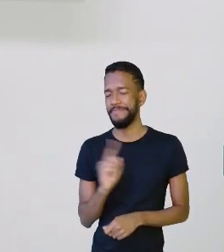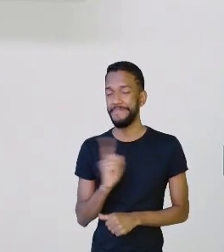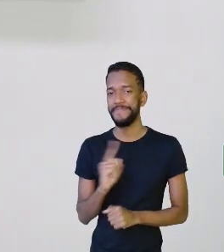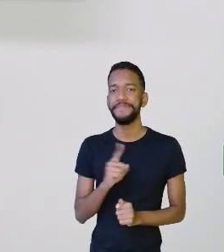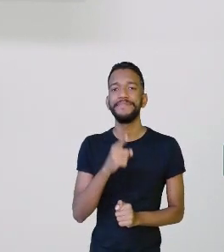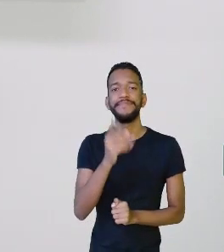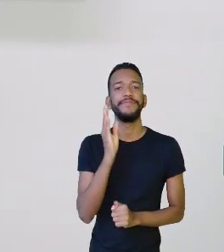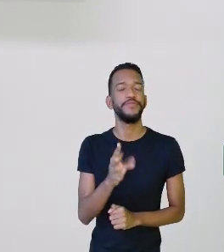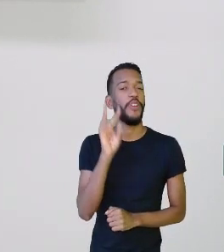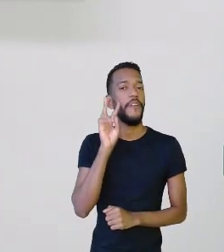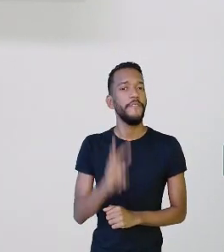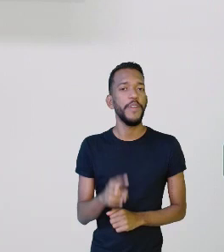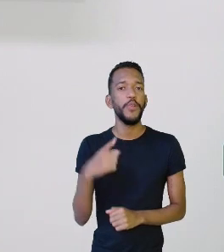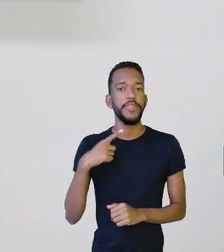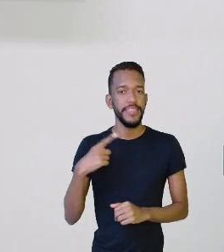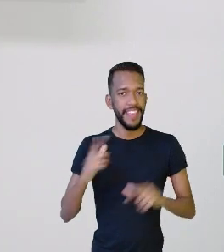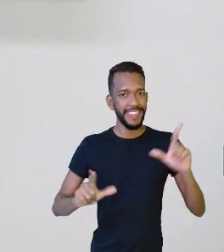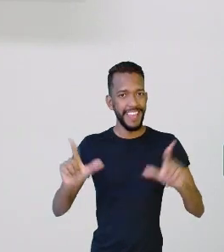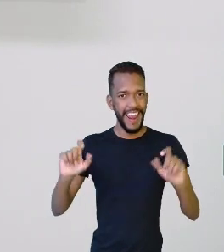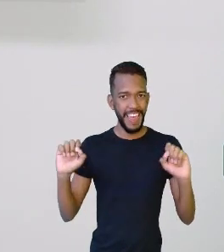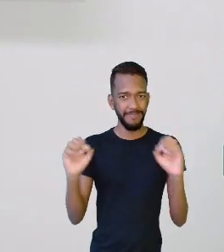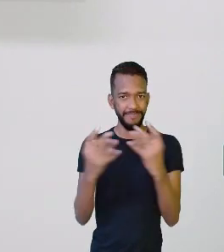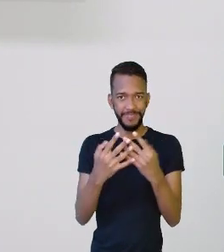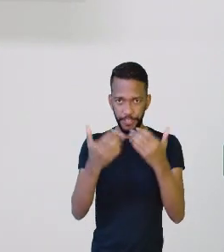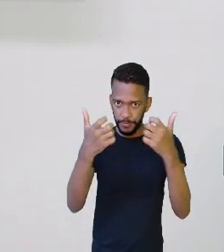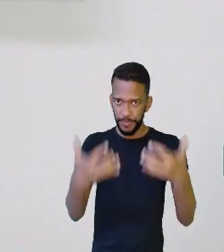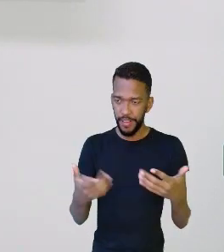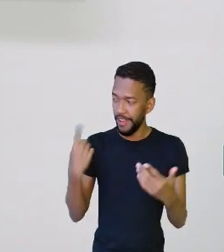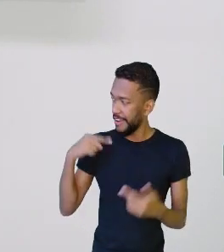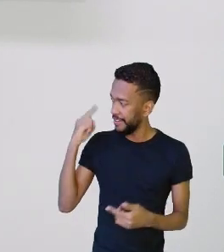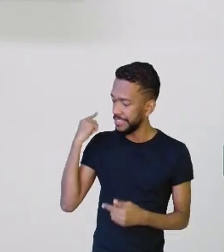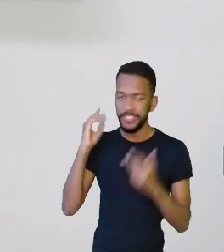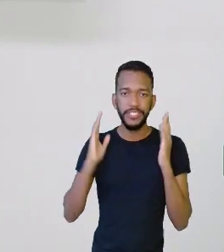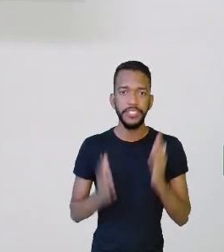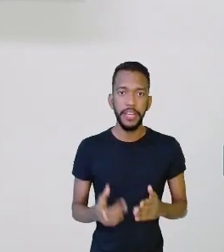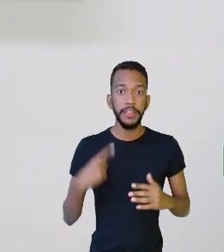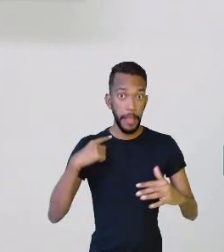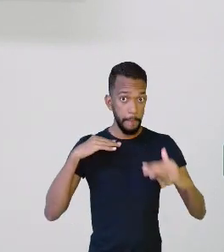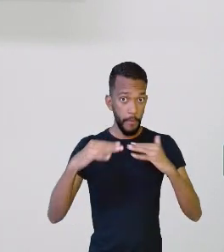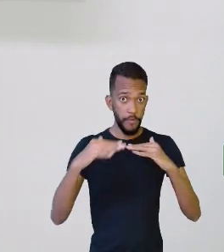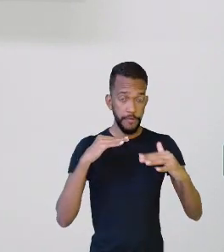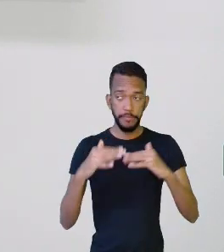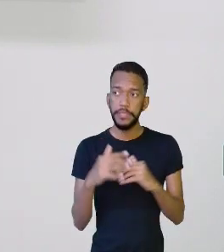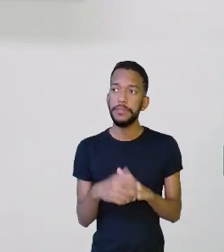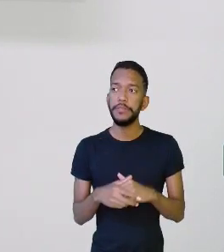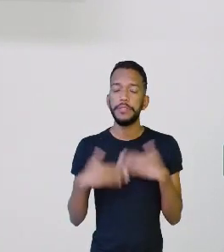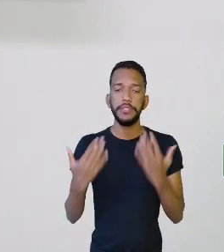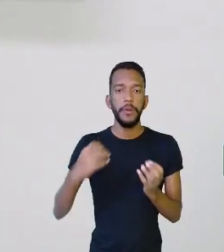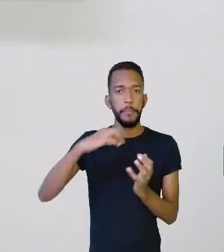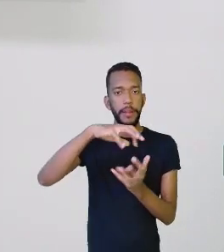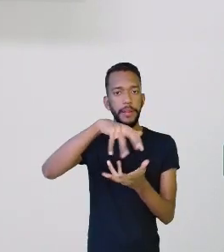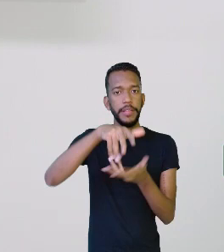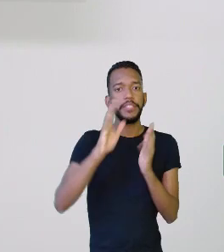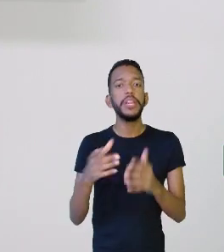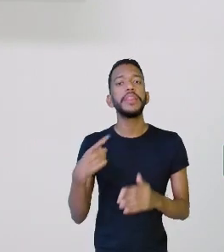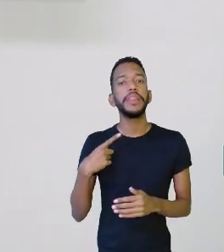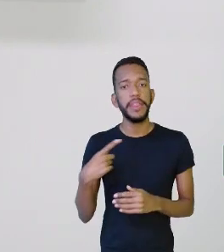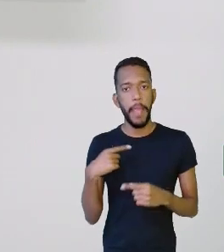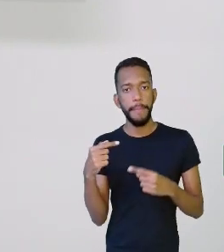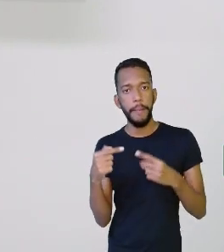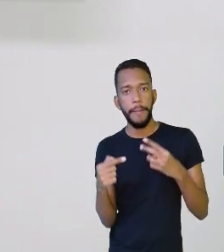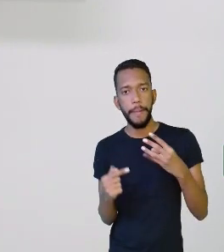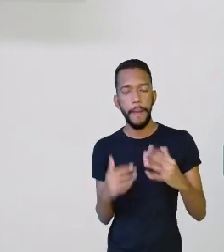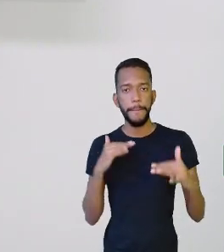tela anterior que eu coloquei, que ela estava se movendo. Então, o planeta Terra realiza uma série de movimentos ao